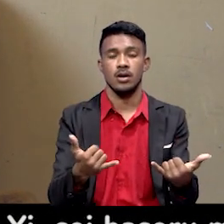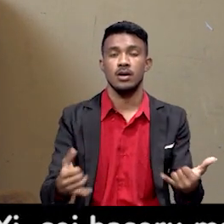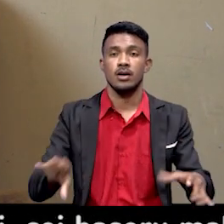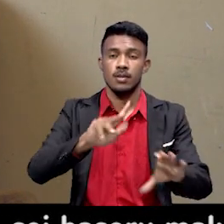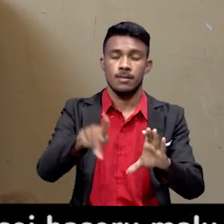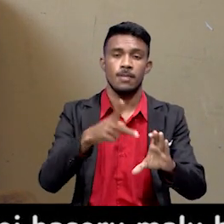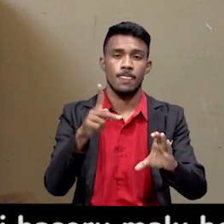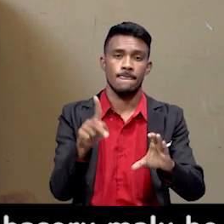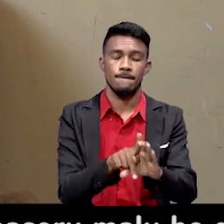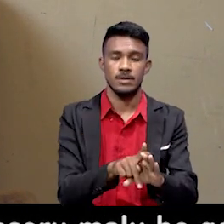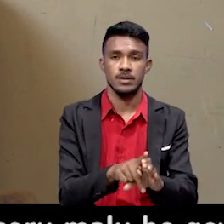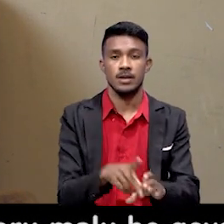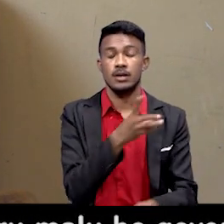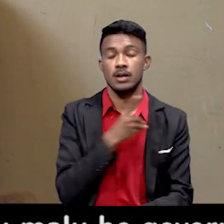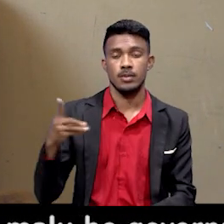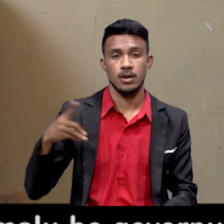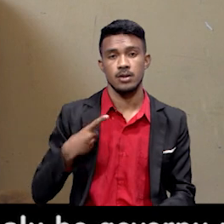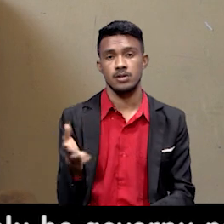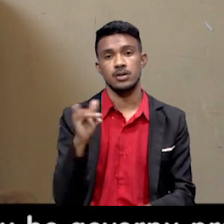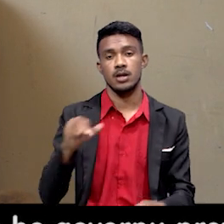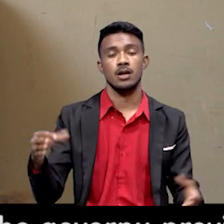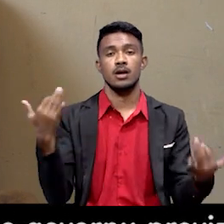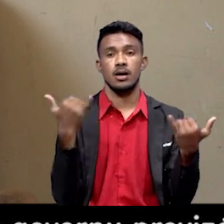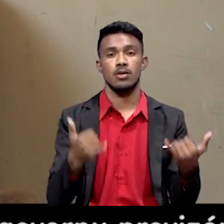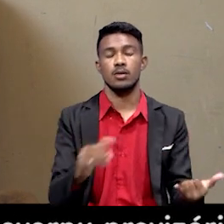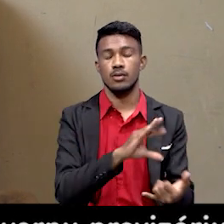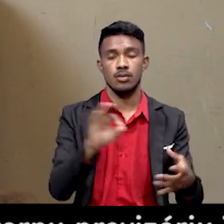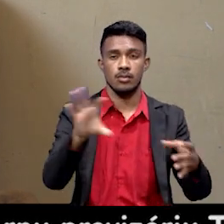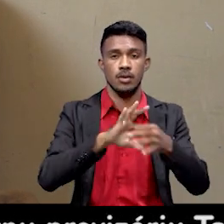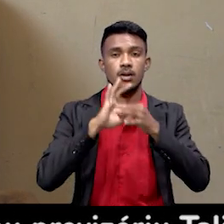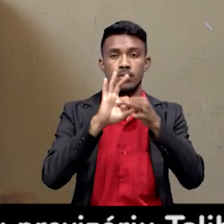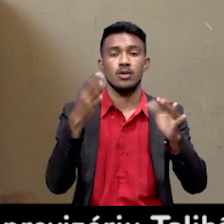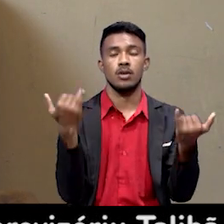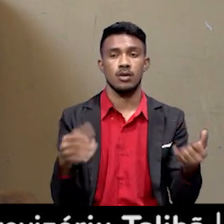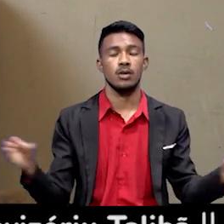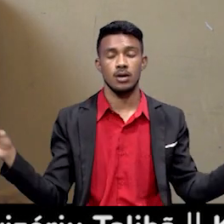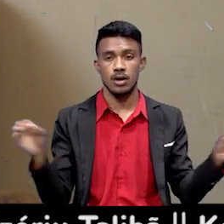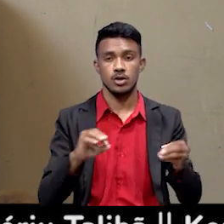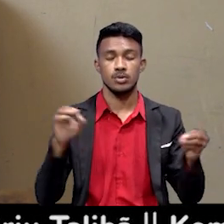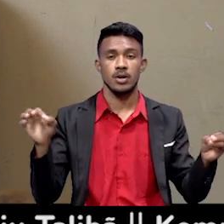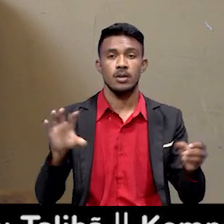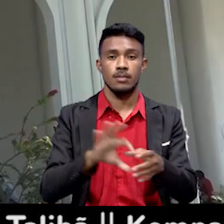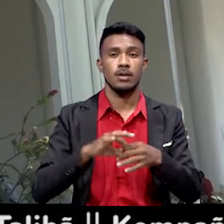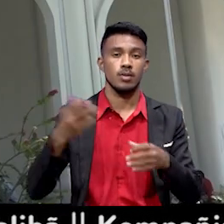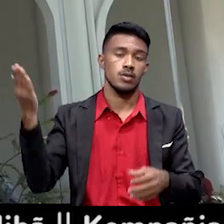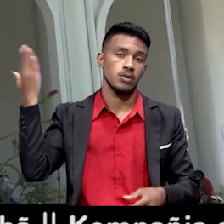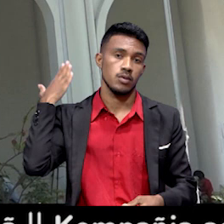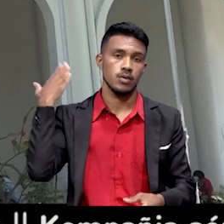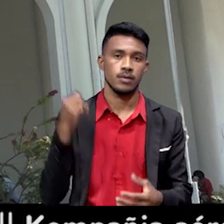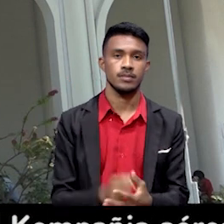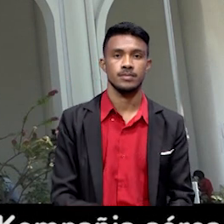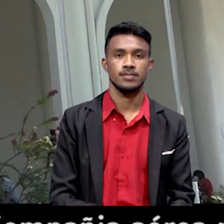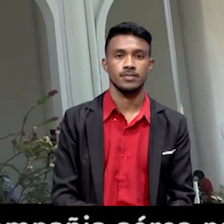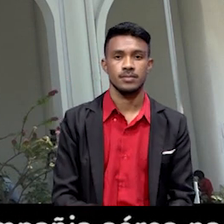sira deputado sira agora ou membro titular sira agora ne la os ba fal titular de antrio